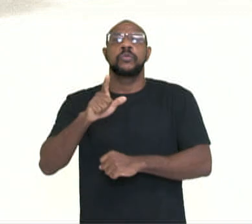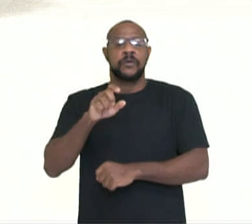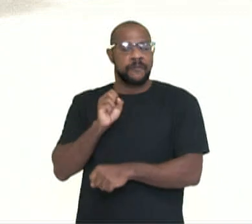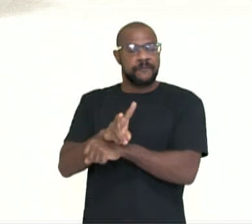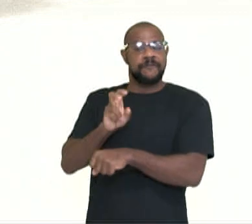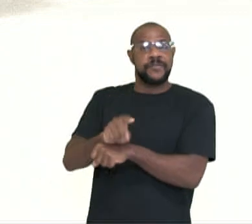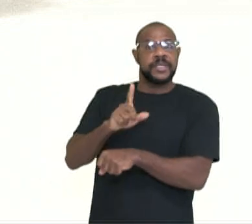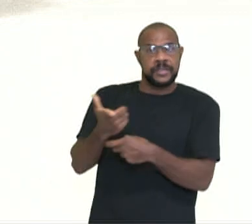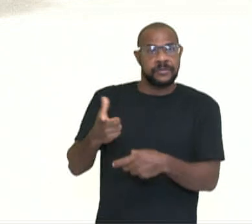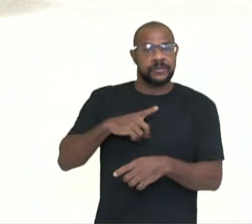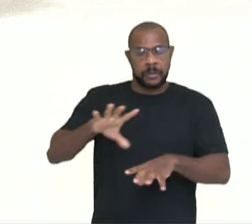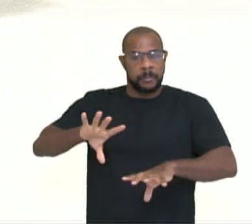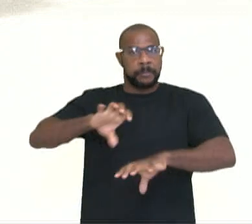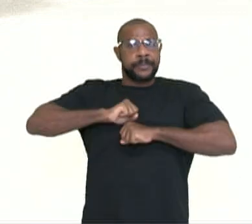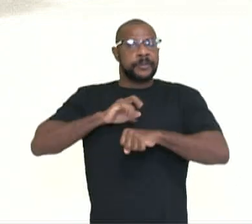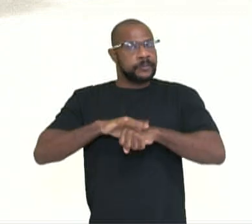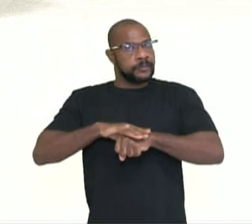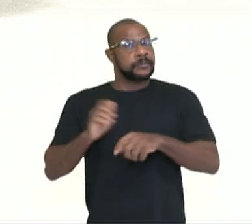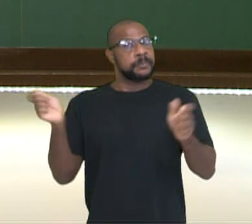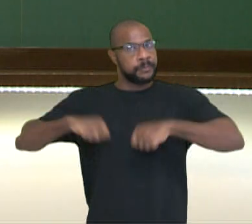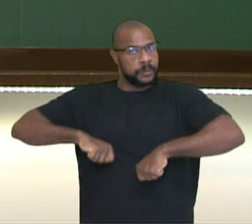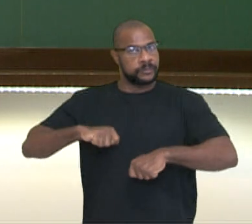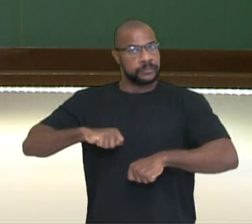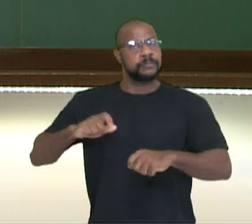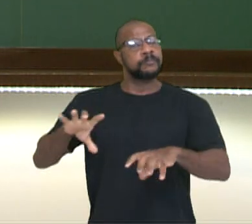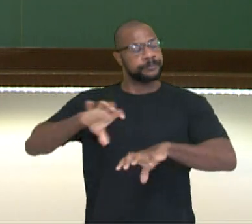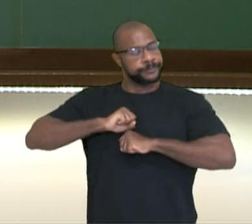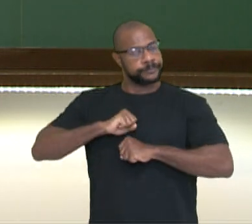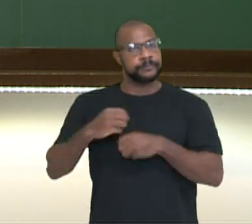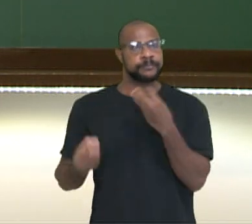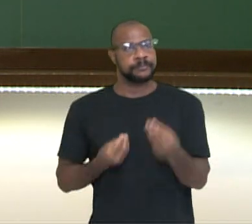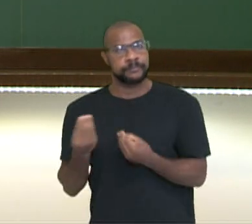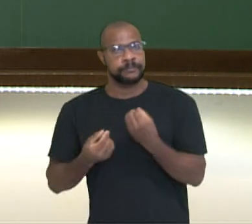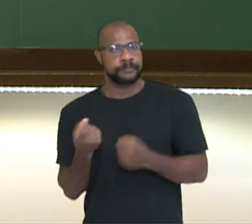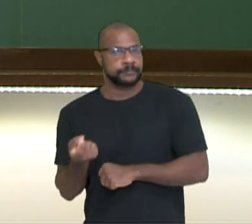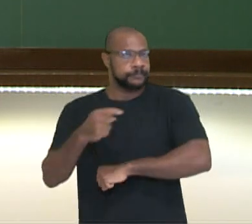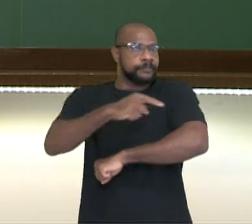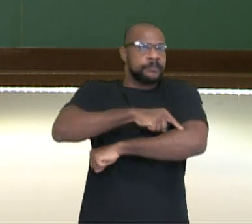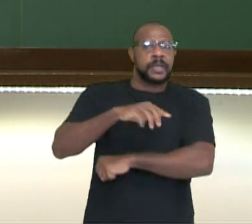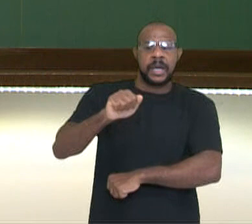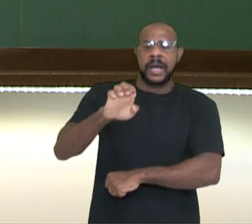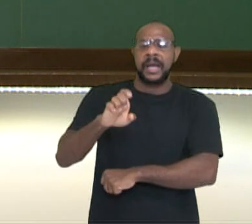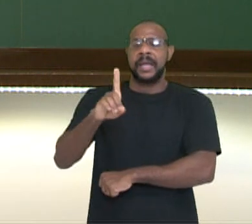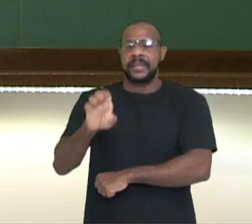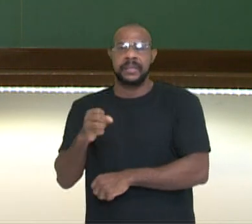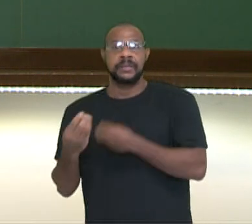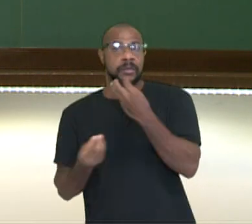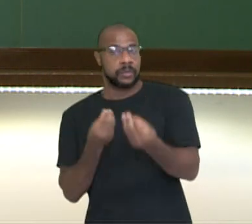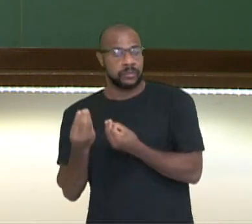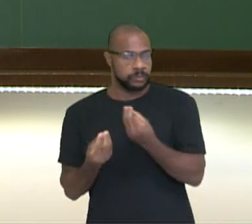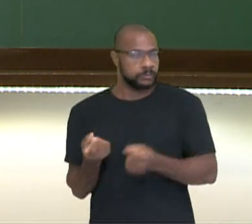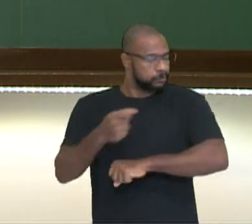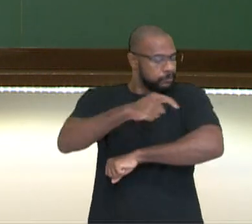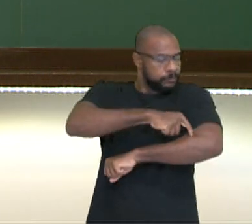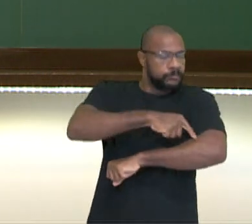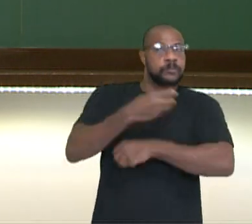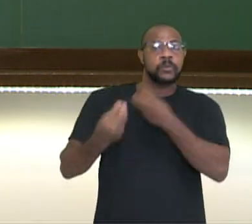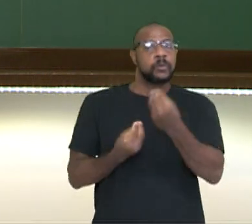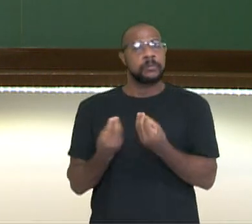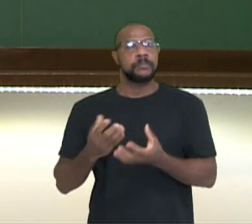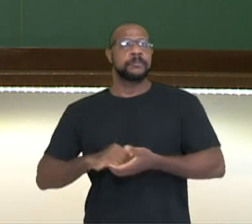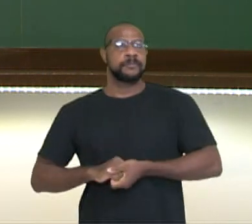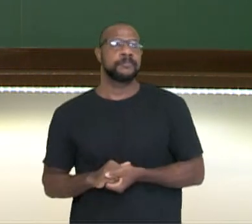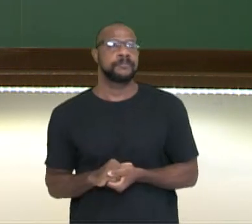Aedes aegypti? Ou quais outras doenças podem ser causadas pelo Aedes aegypti? Eu sei que você sabe, né, gente? Vamos lá, vamos para a resposta